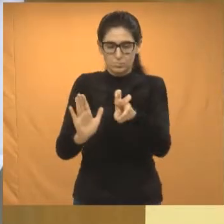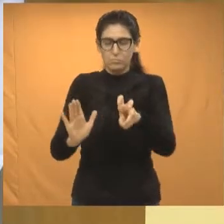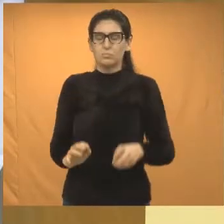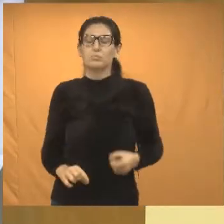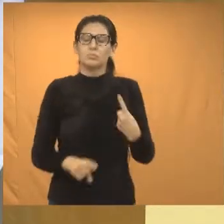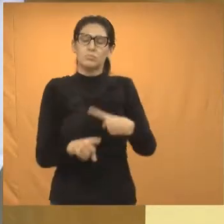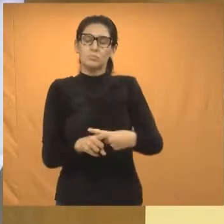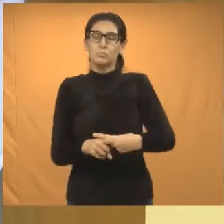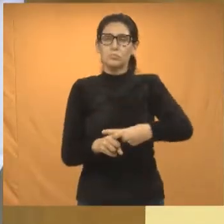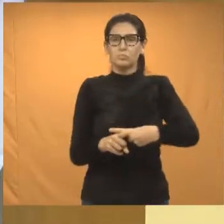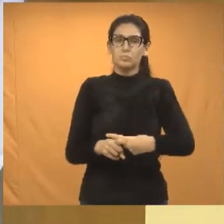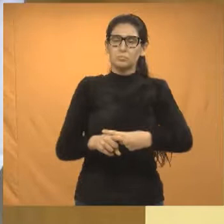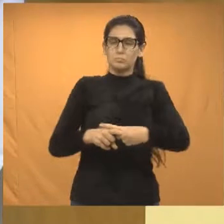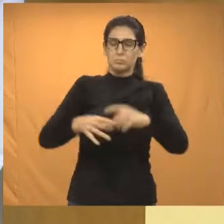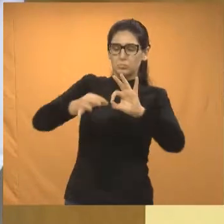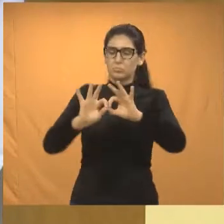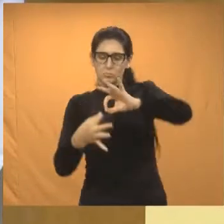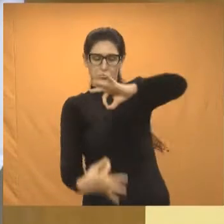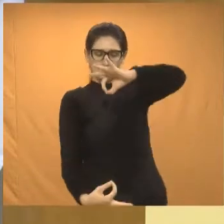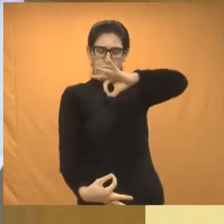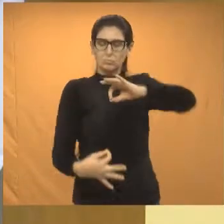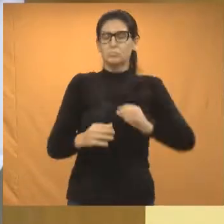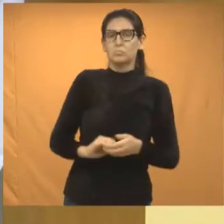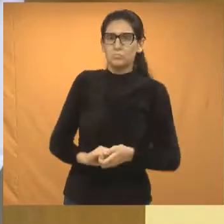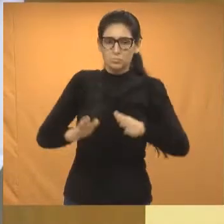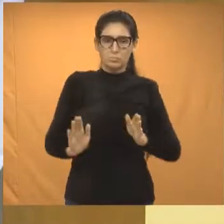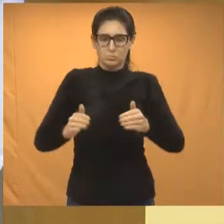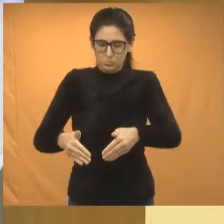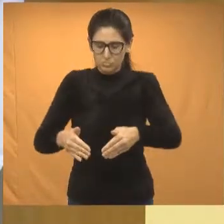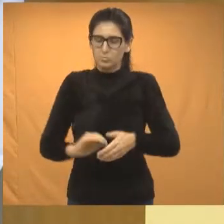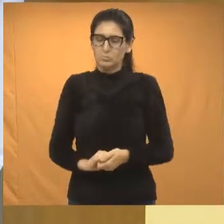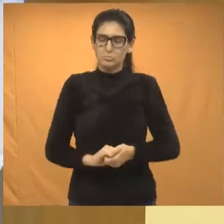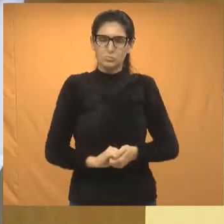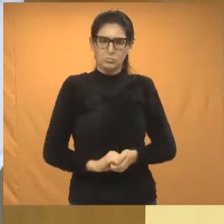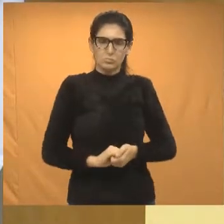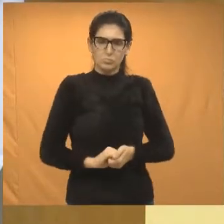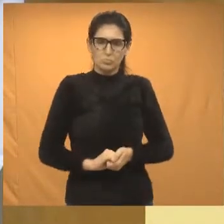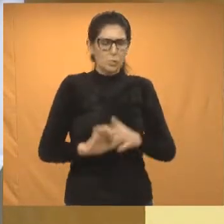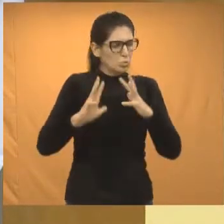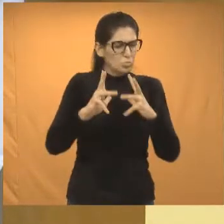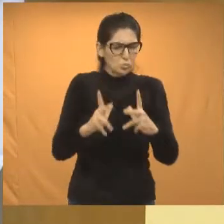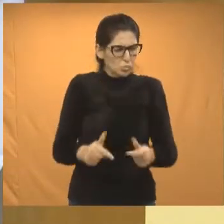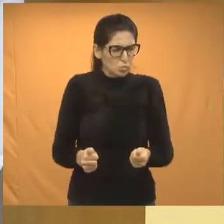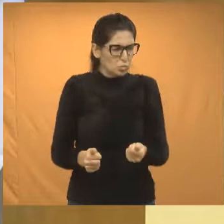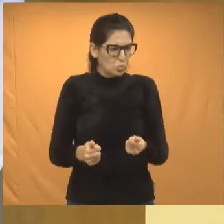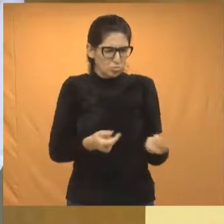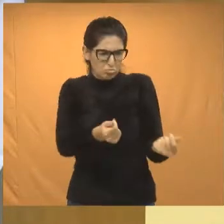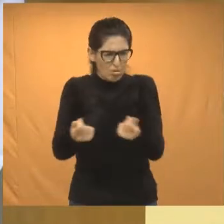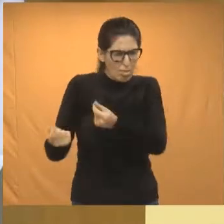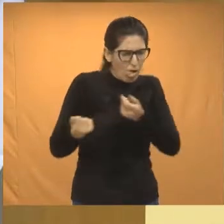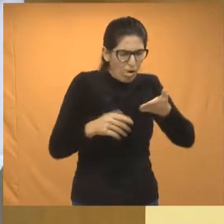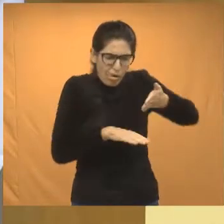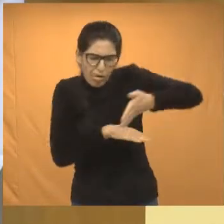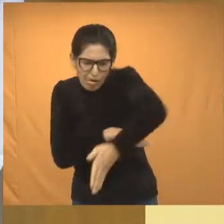assim, que eles vão poder determinar o licenciamento sobre os recursos naturais, intervenção em área